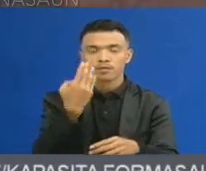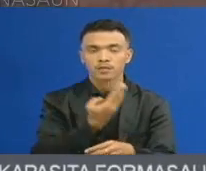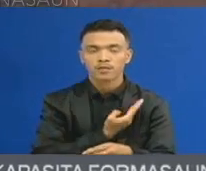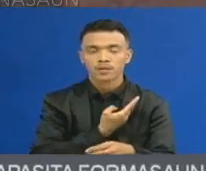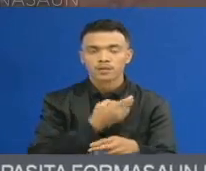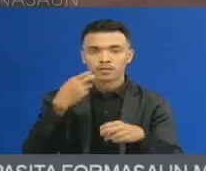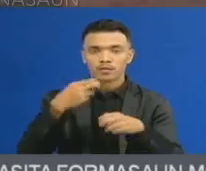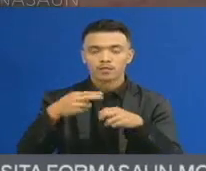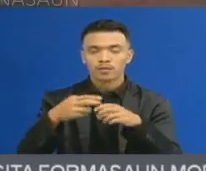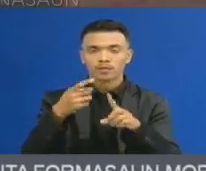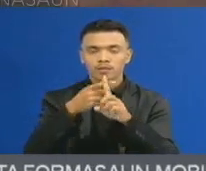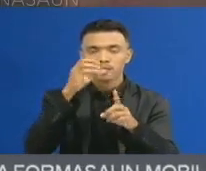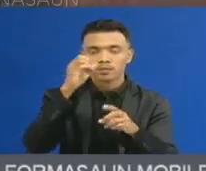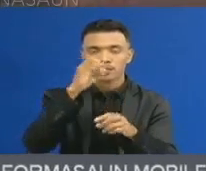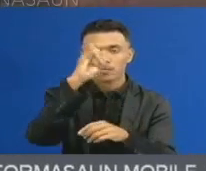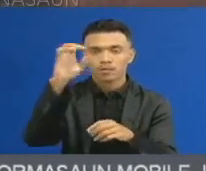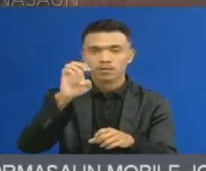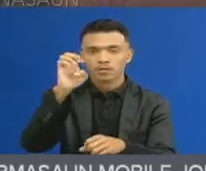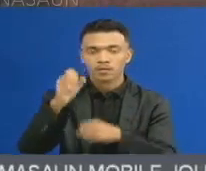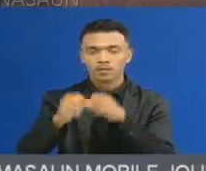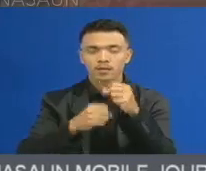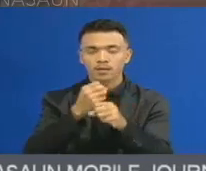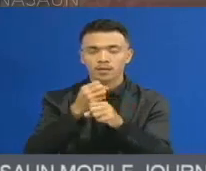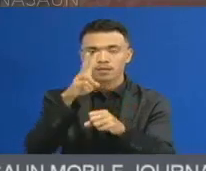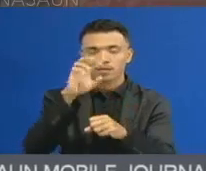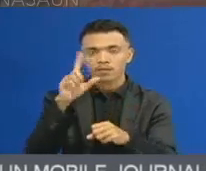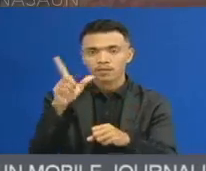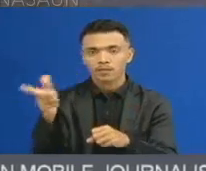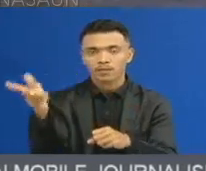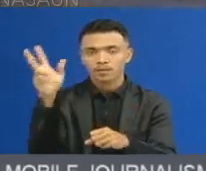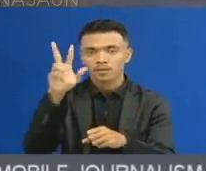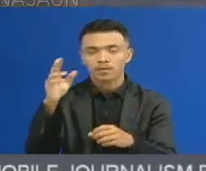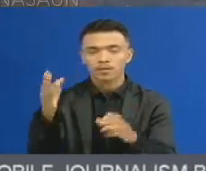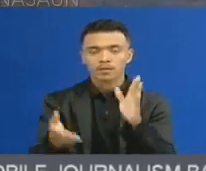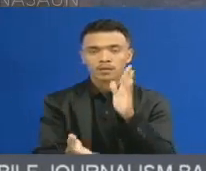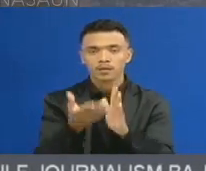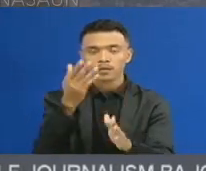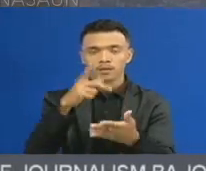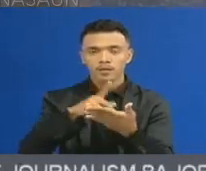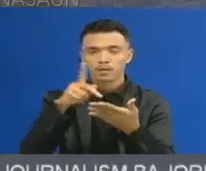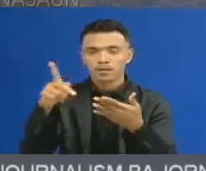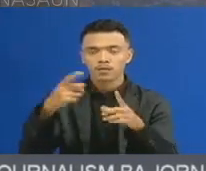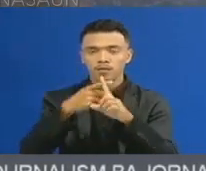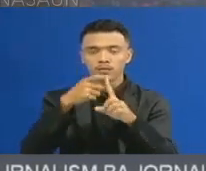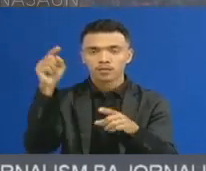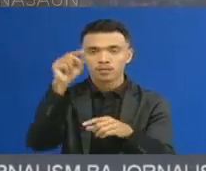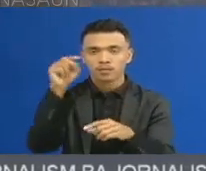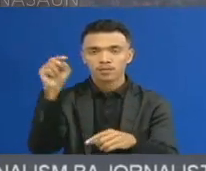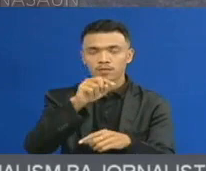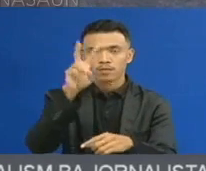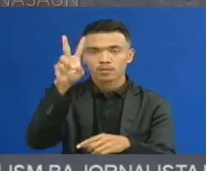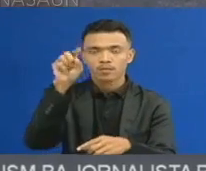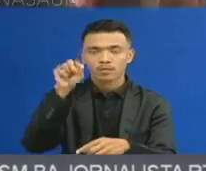os orçamentos do Estado Tinari Rua Ronulo Recentolo, nebe a sa taxa importação, os porcento Rua